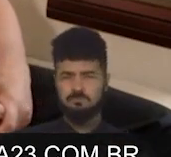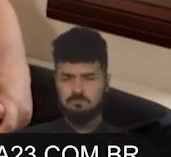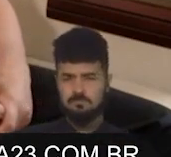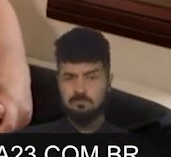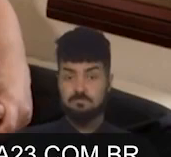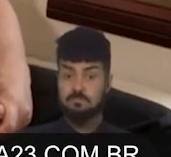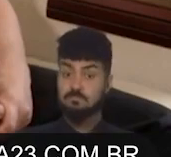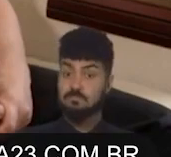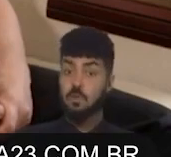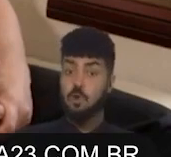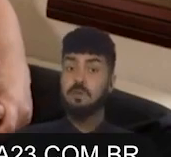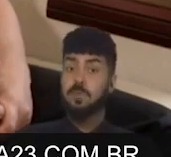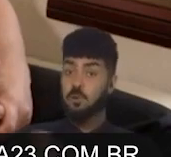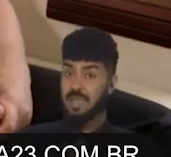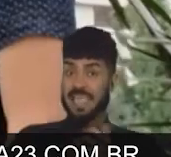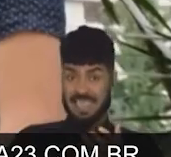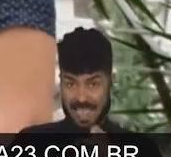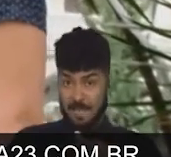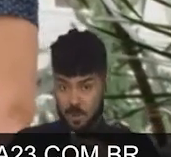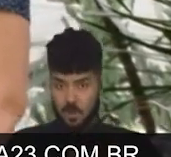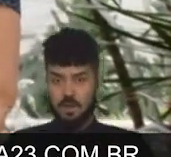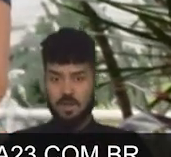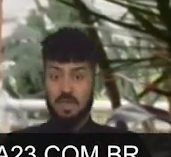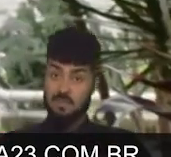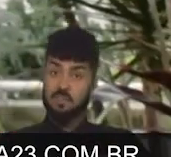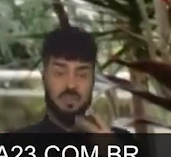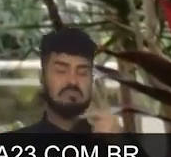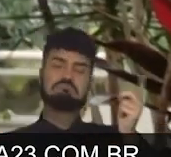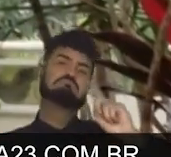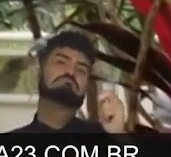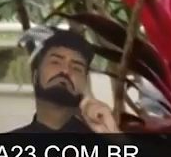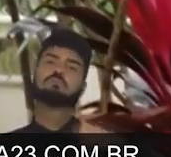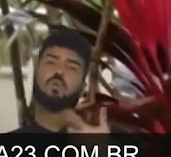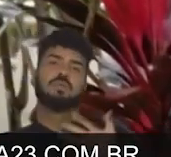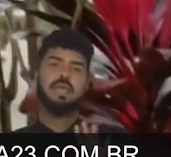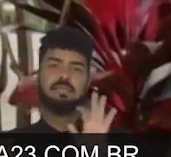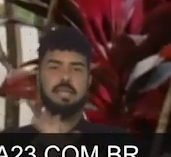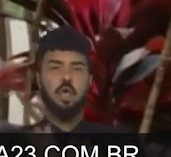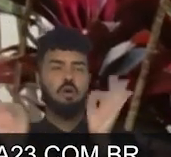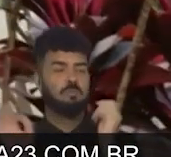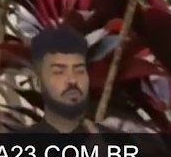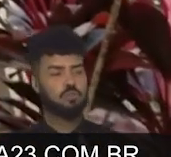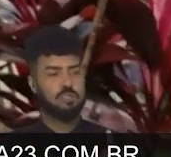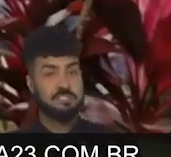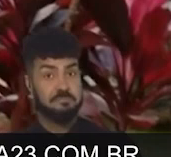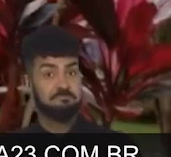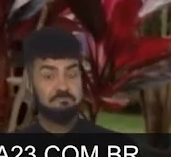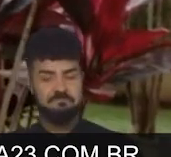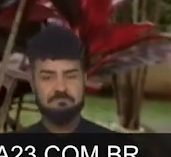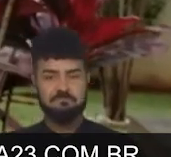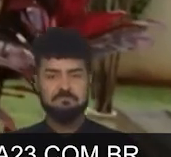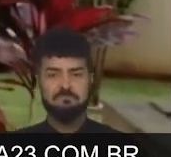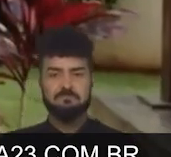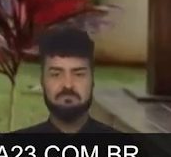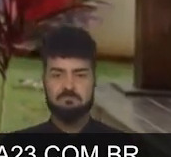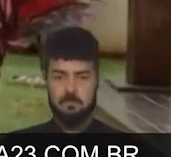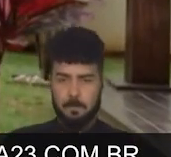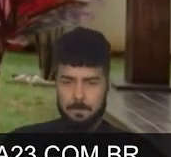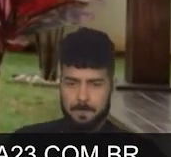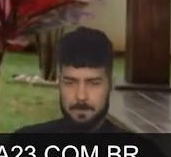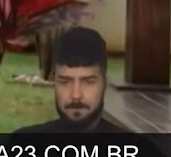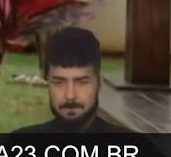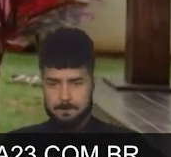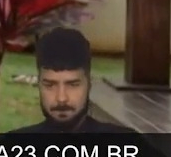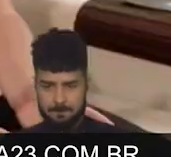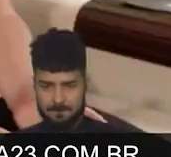hoje, se perguntar se ele quer irmão, ele fala que tá ótimo. Mas na atual situação que a gente